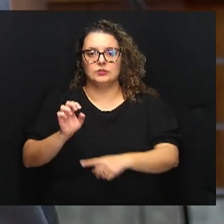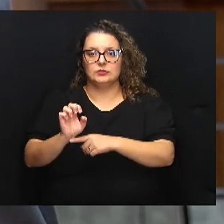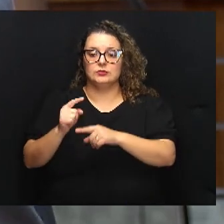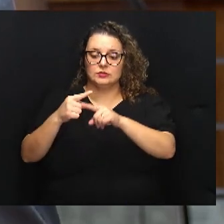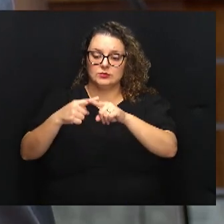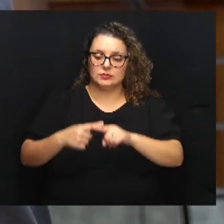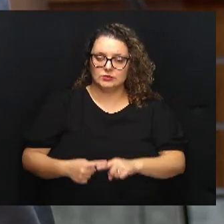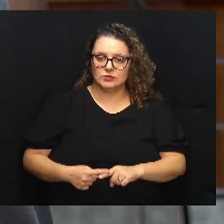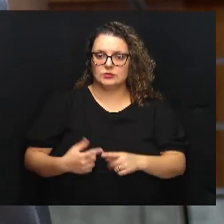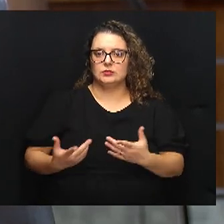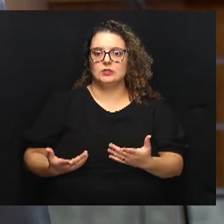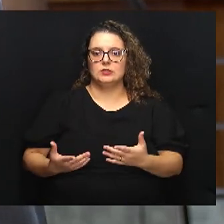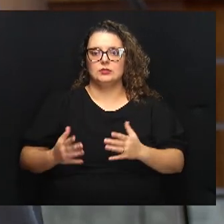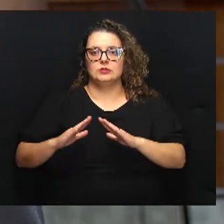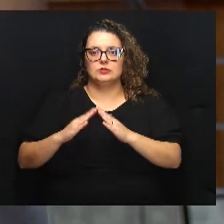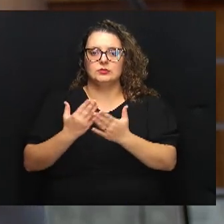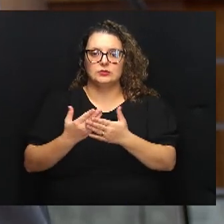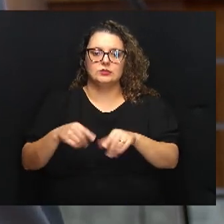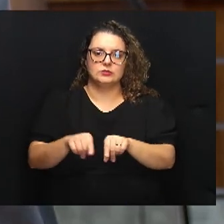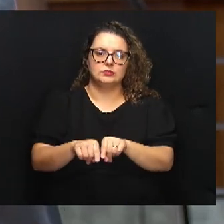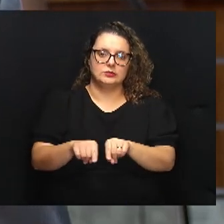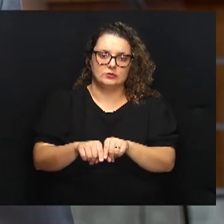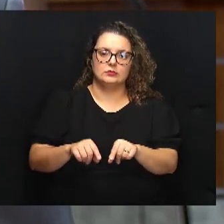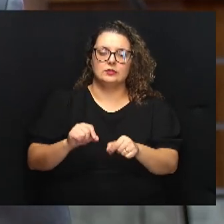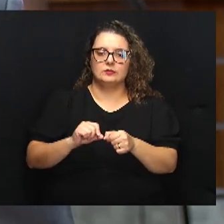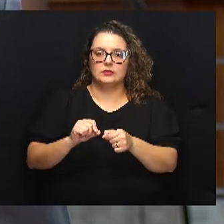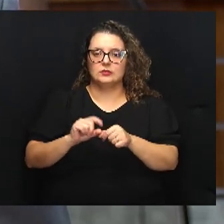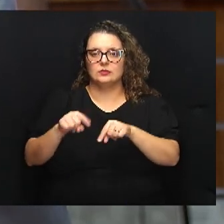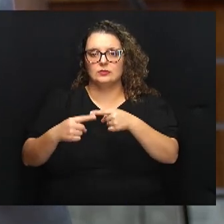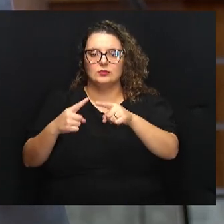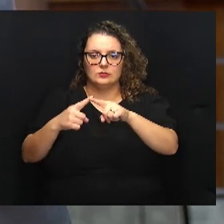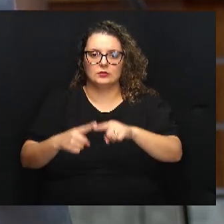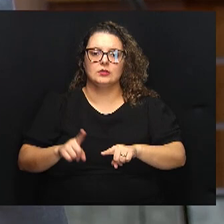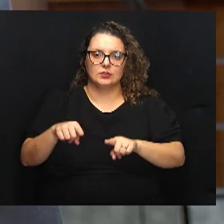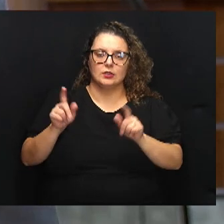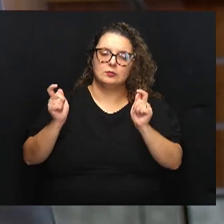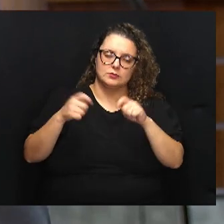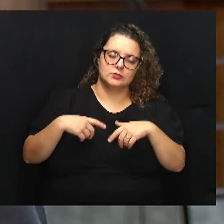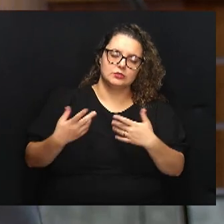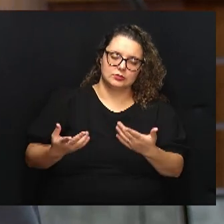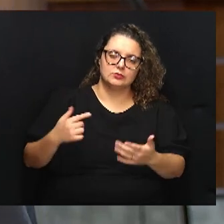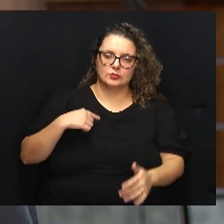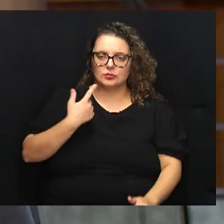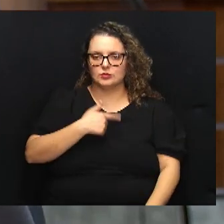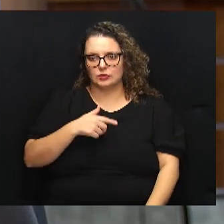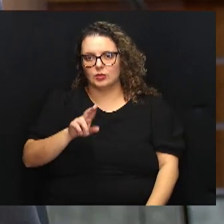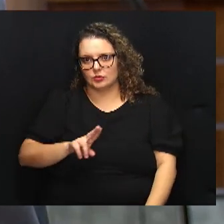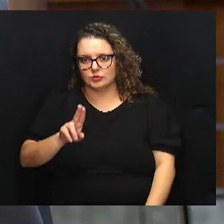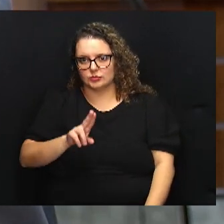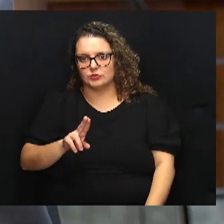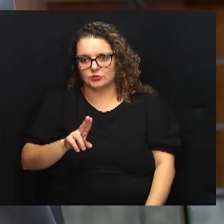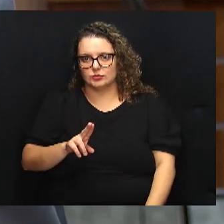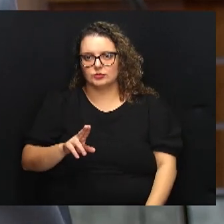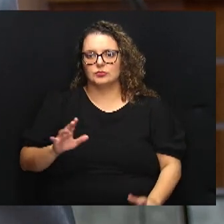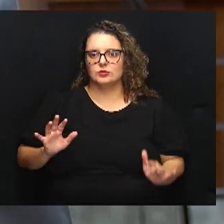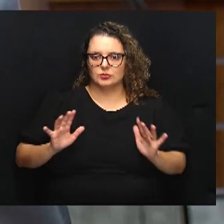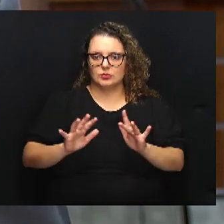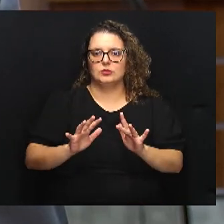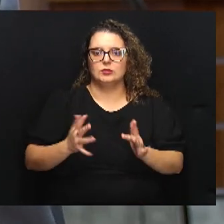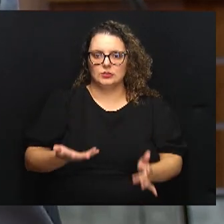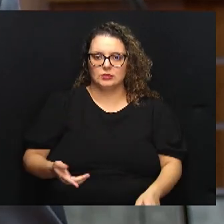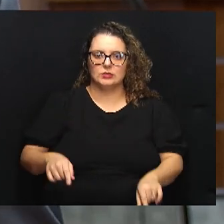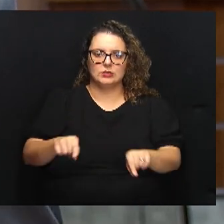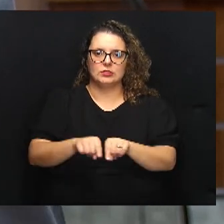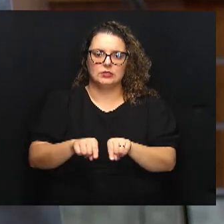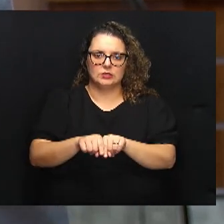competições escolares e também fazendo outros tipos de campeonato que é possível a gente usar, ocupar e também